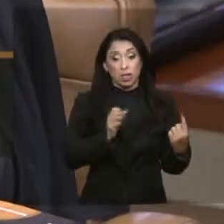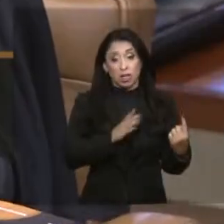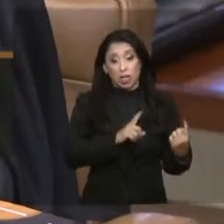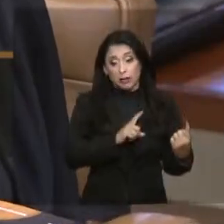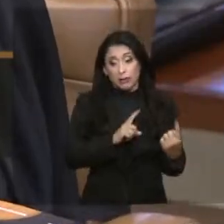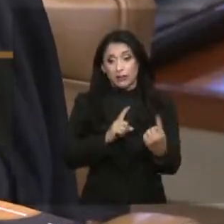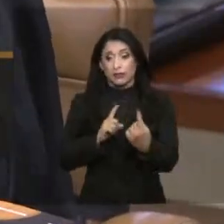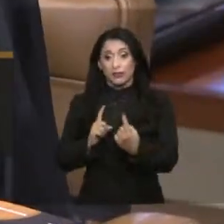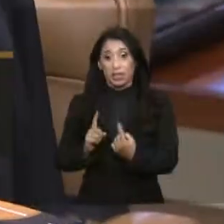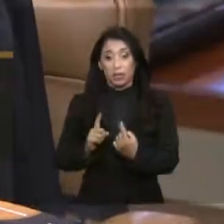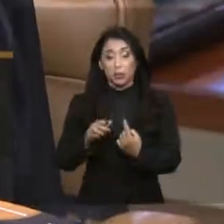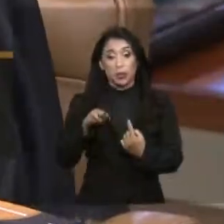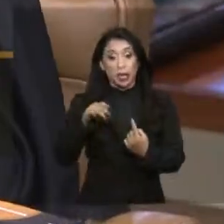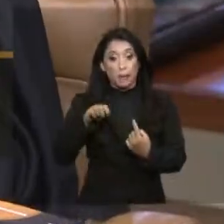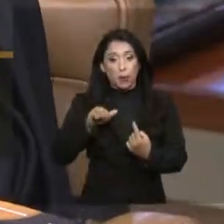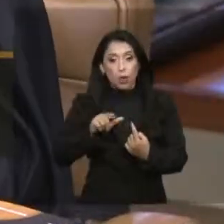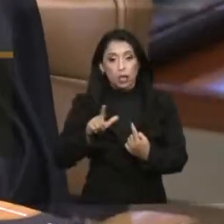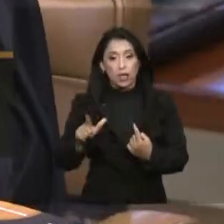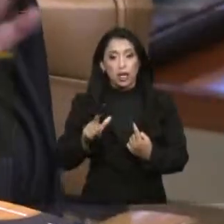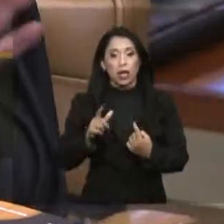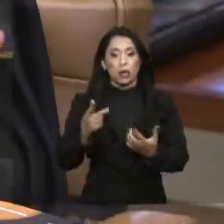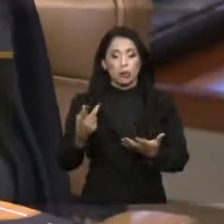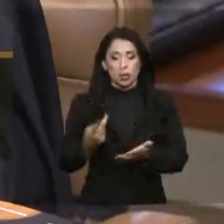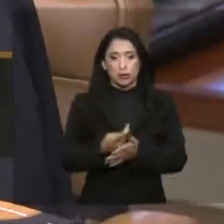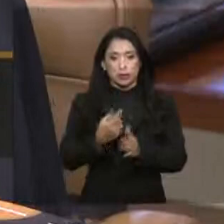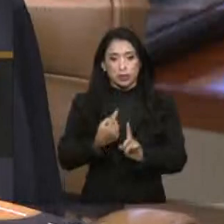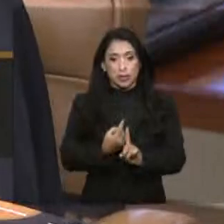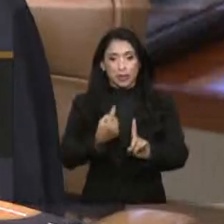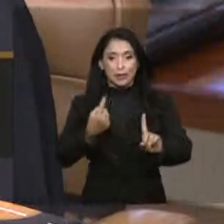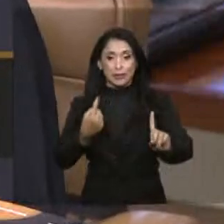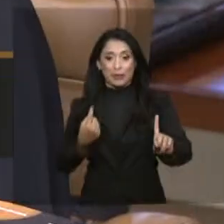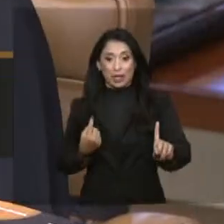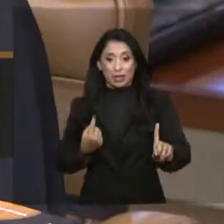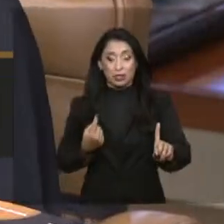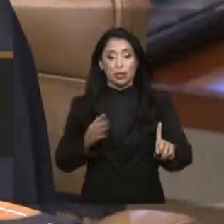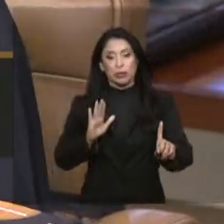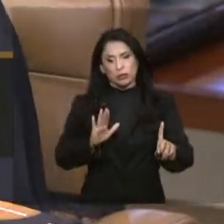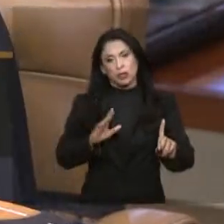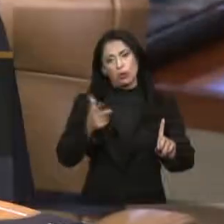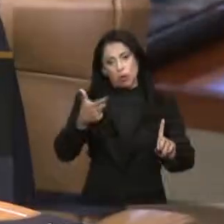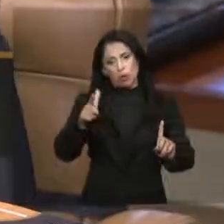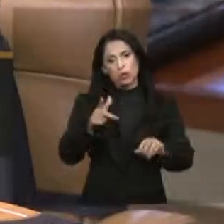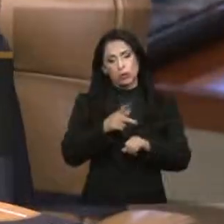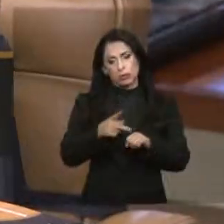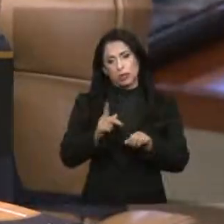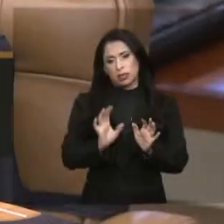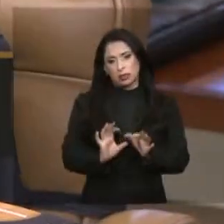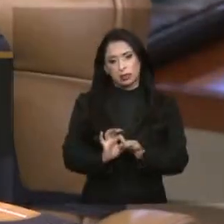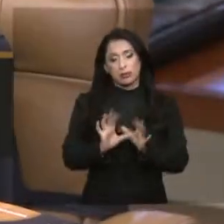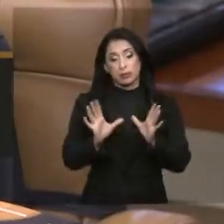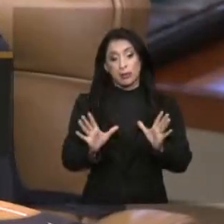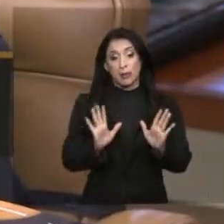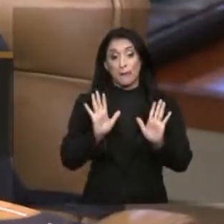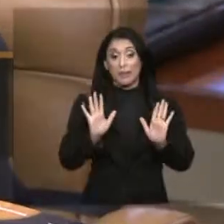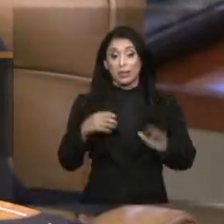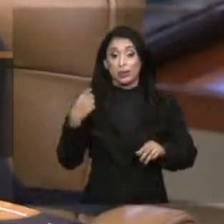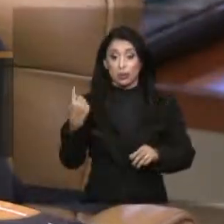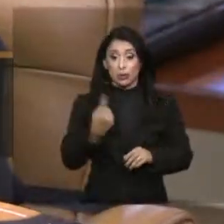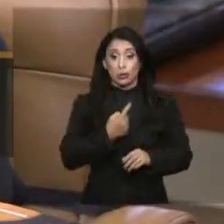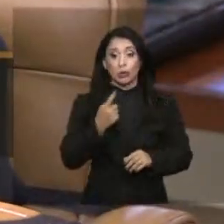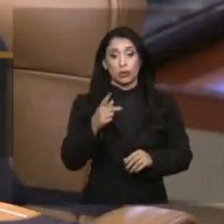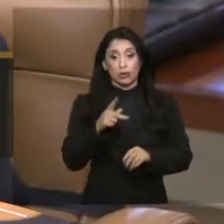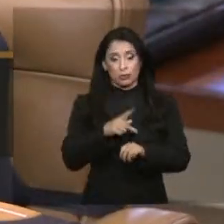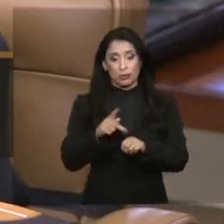por interesse moral para que houvesse a separação. Isso é admitido em outros países. Mas o nosso país também faz